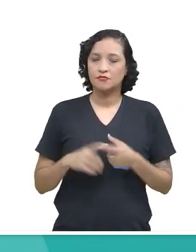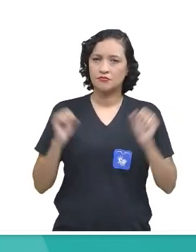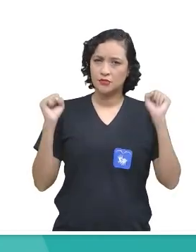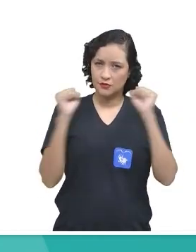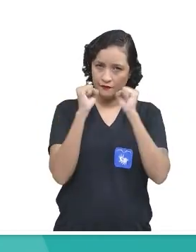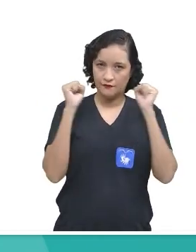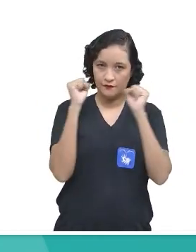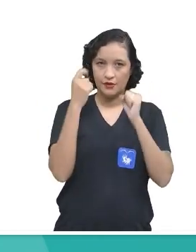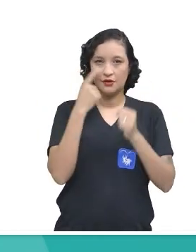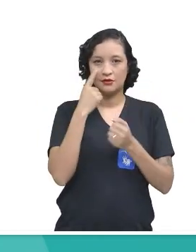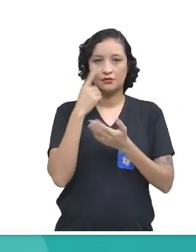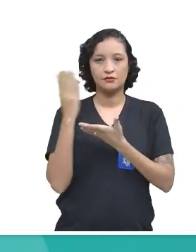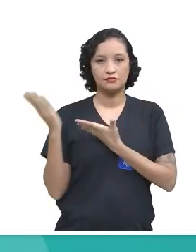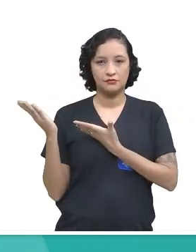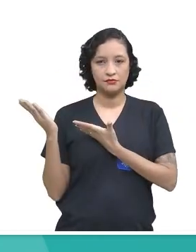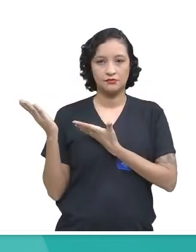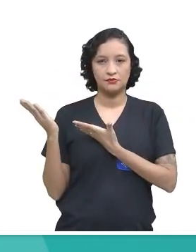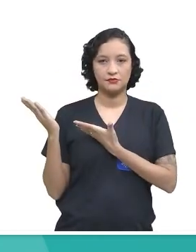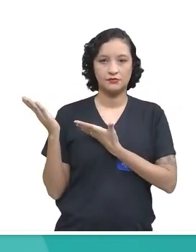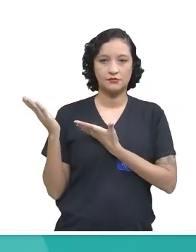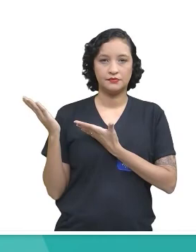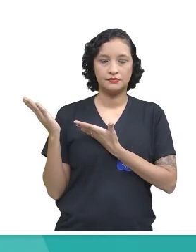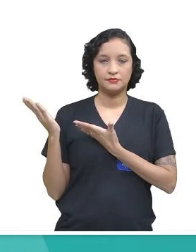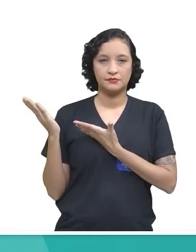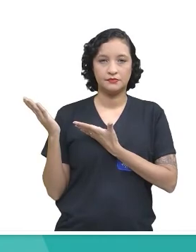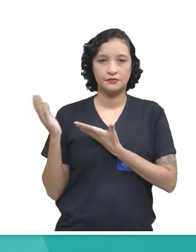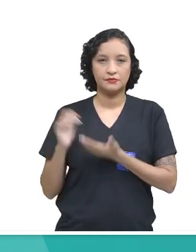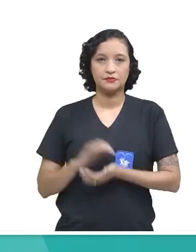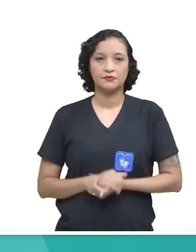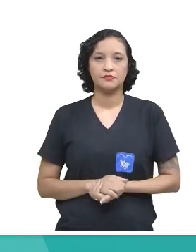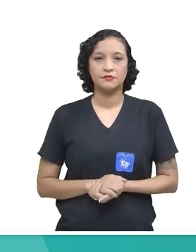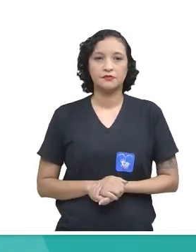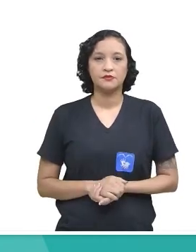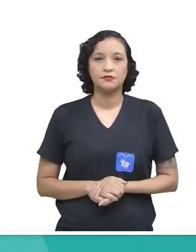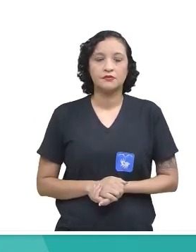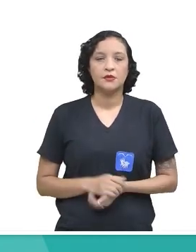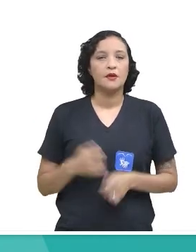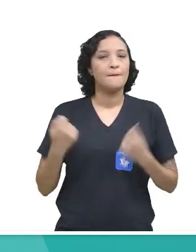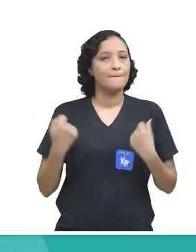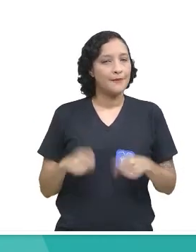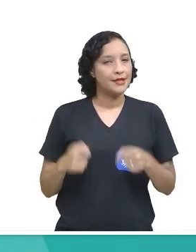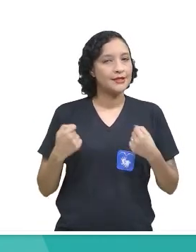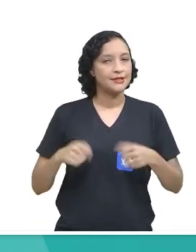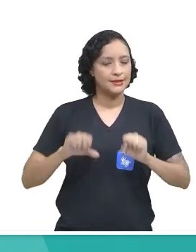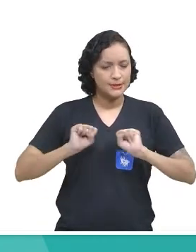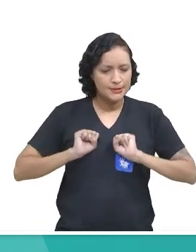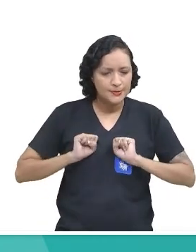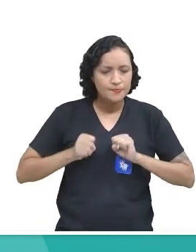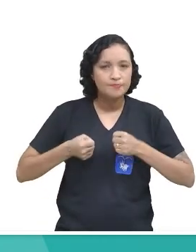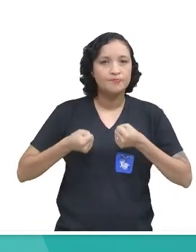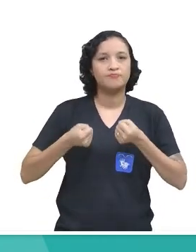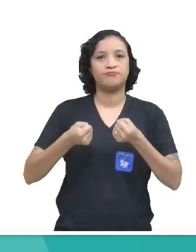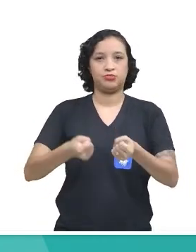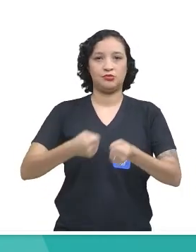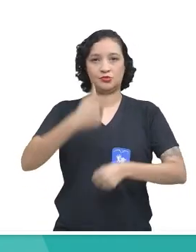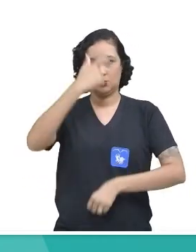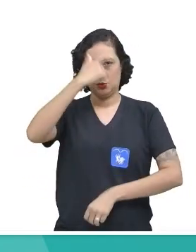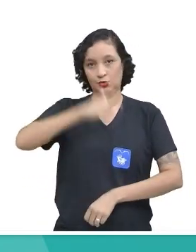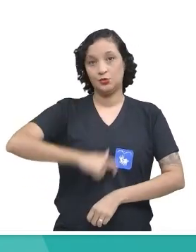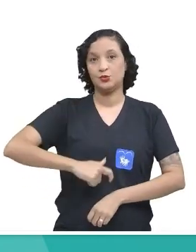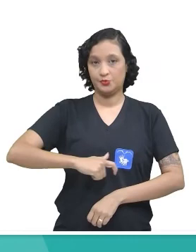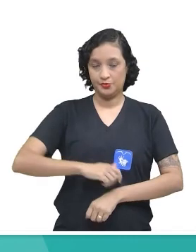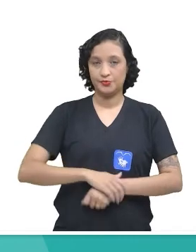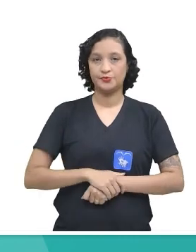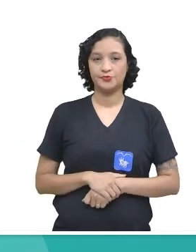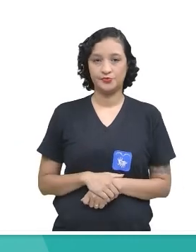essas atividades, nós solicitamos um grande grupamento muscular. Grandes grupamentos musculares são